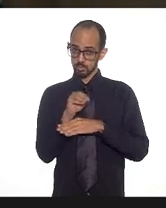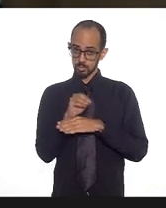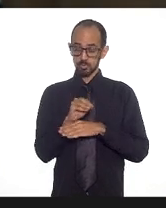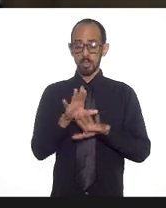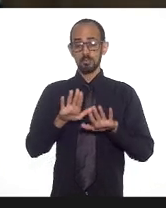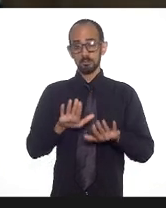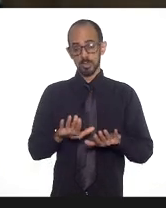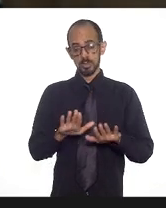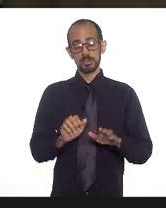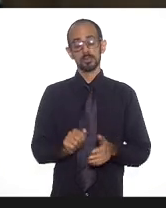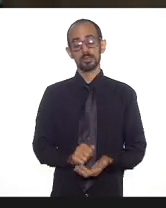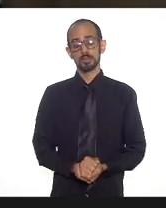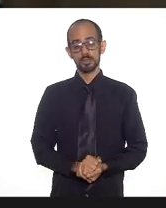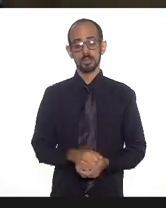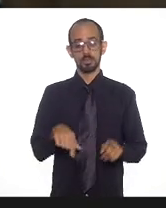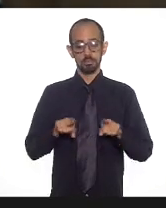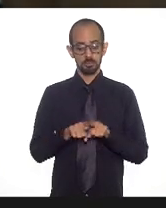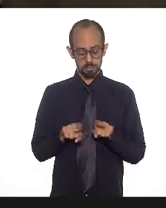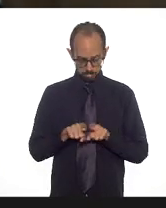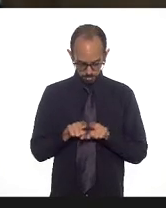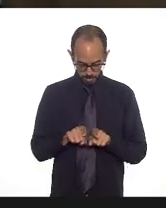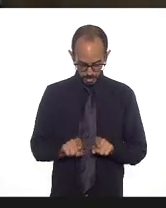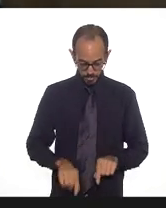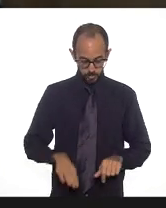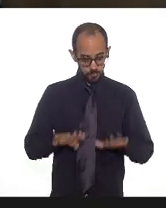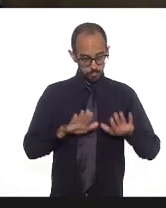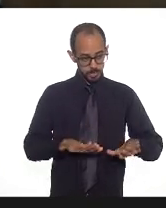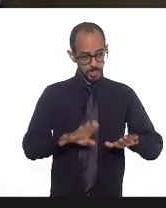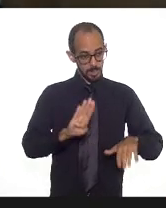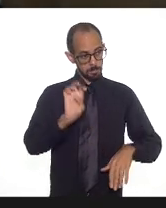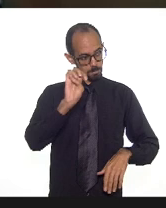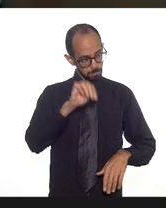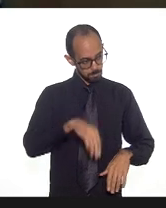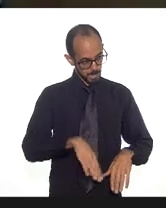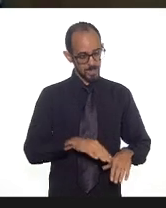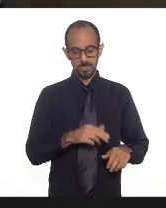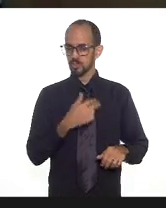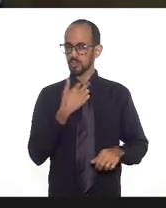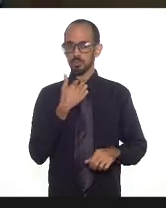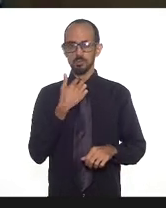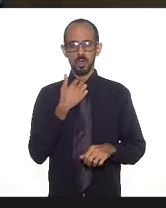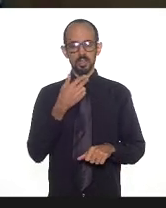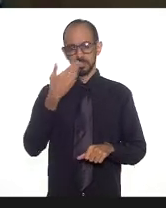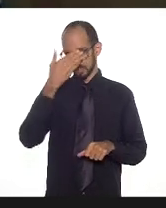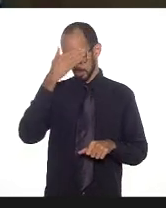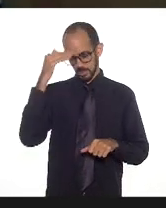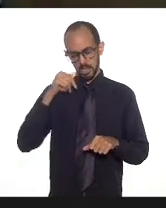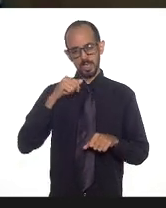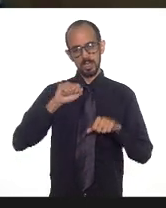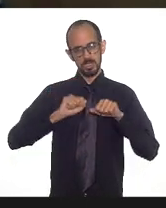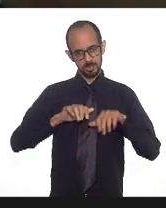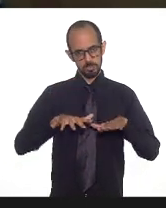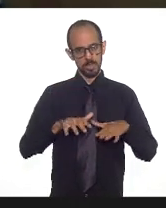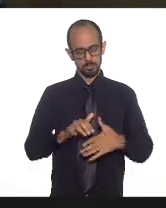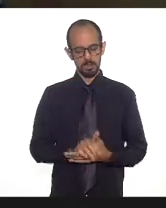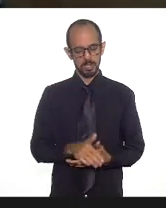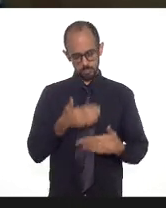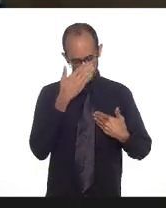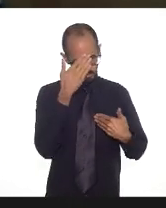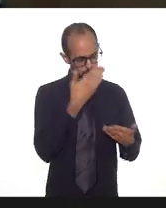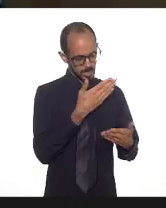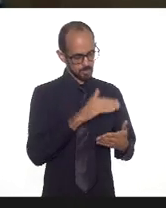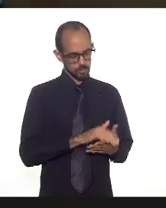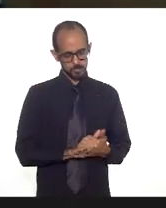do possível e que fiquem bem, né? A gente nunca pode esquecer, estamos na pandemia. Obrigada.